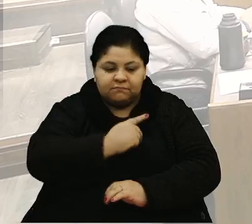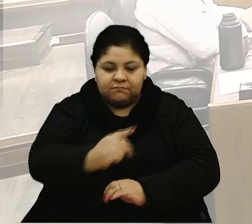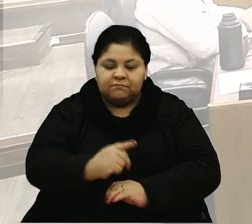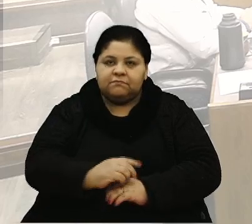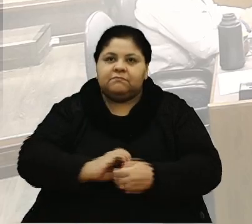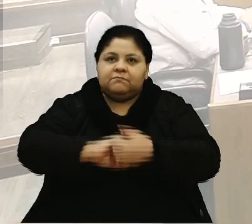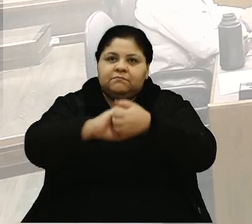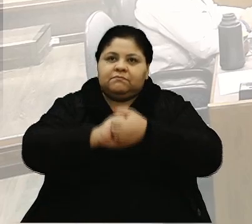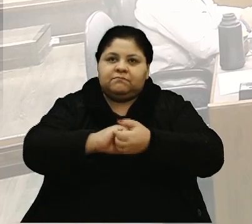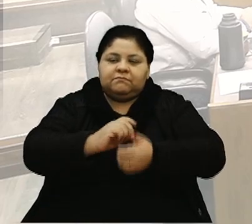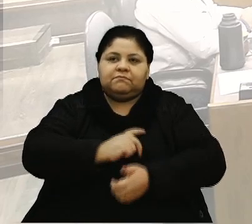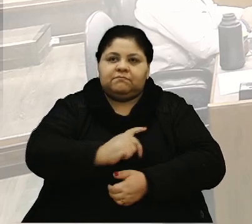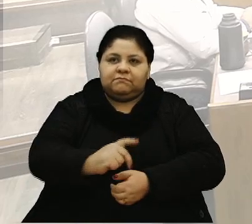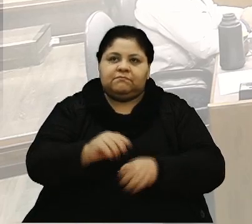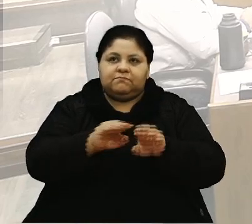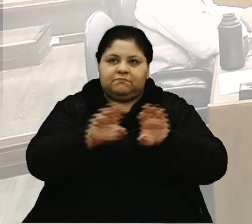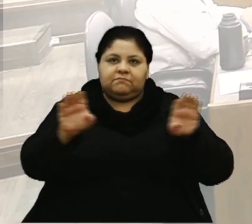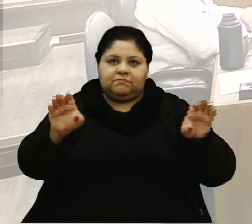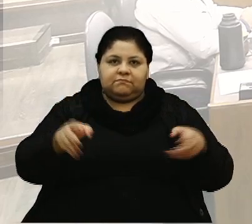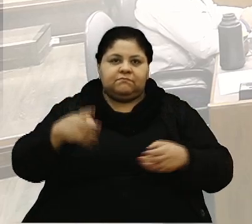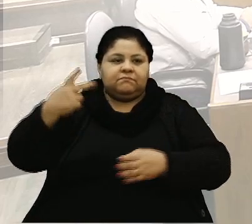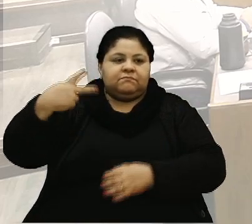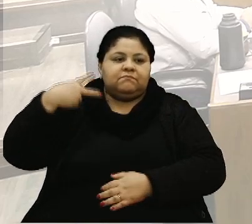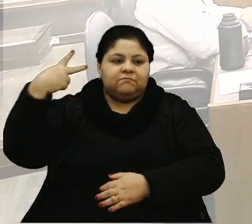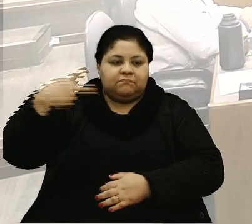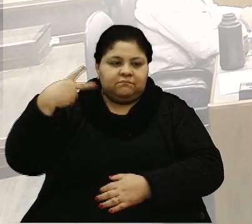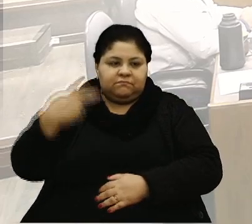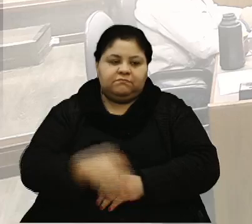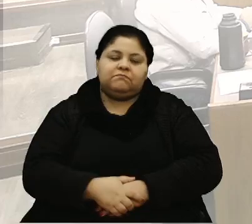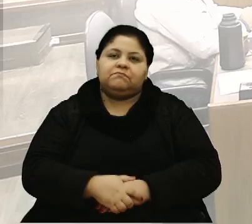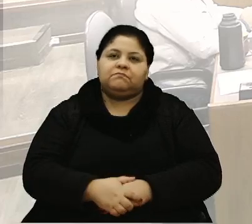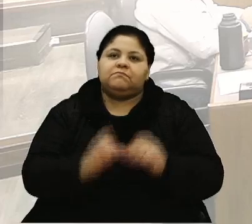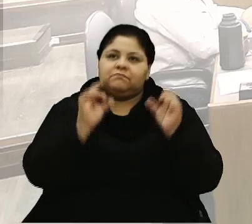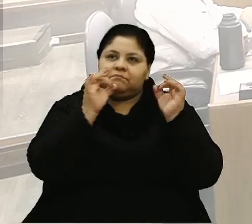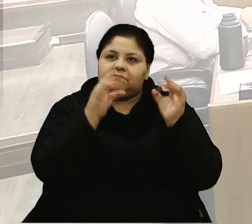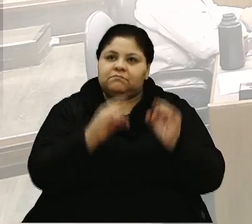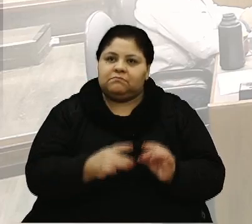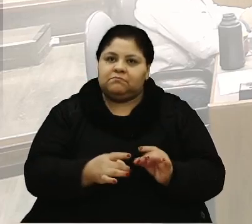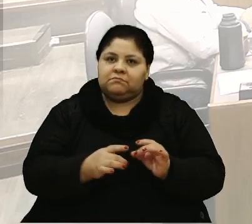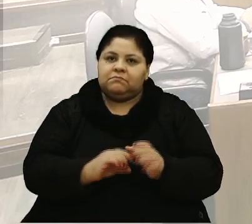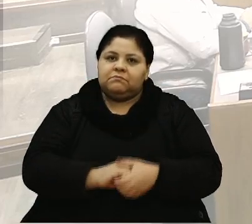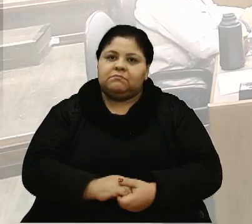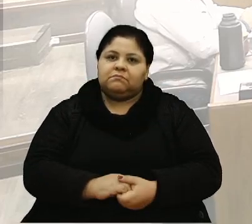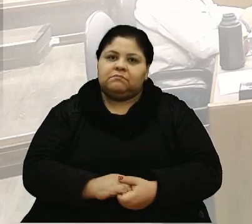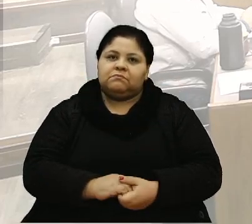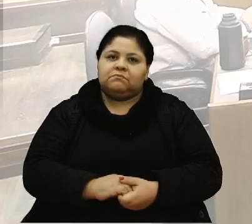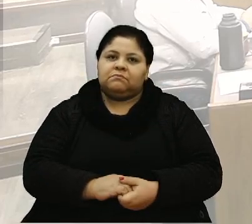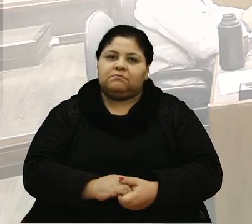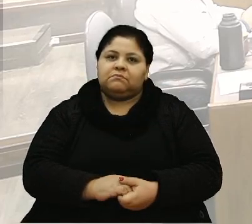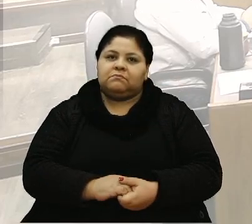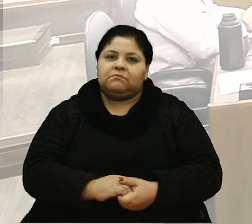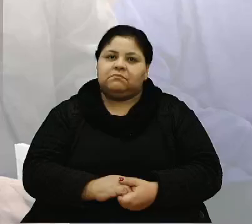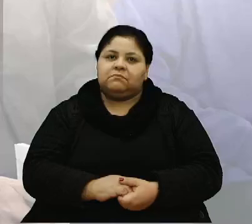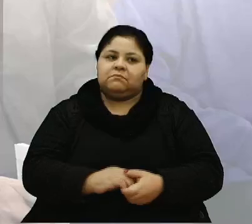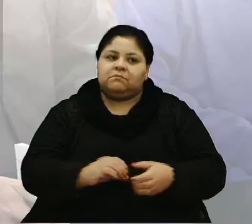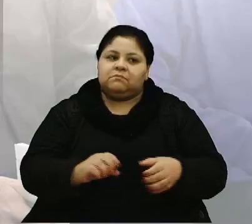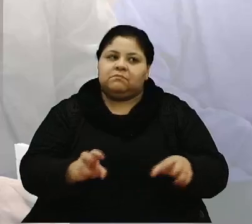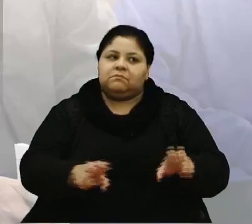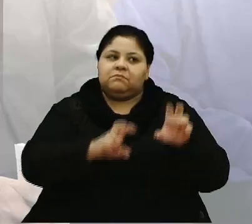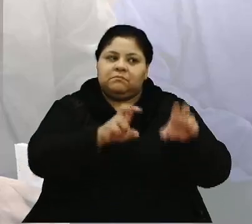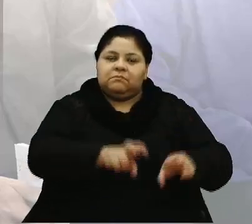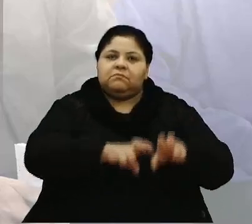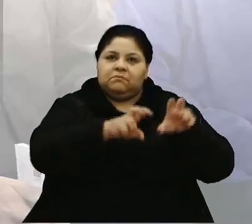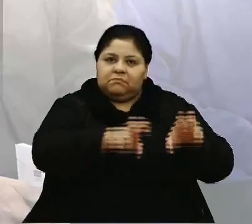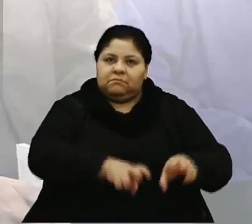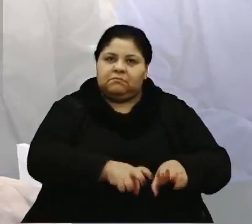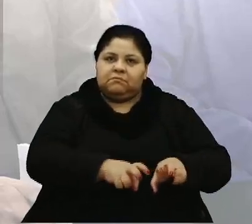presidente, cumprimento o pessoal da mesa, senhores vereadores. Em especial, quero cumprimentar o povo lá de Fazenda Souza,